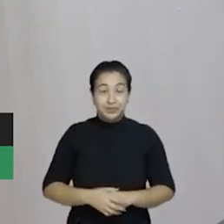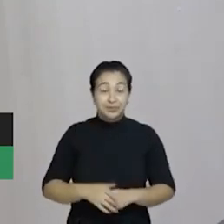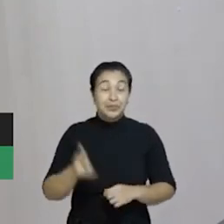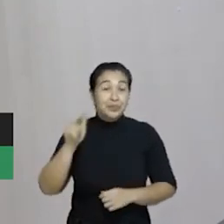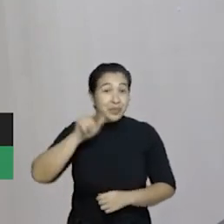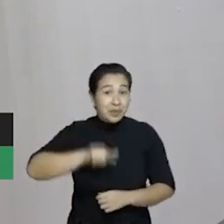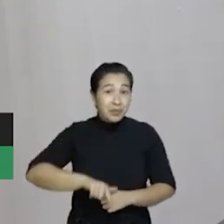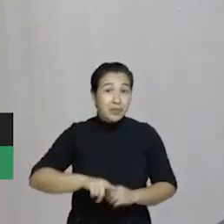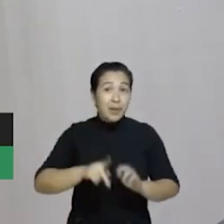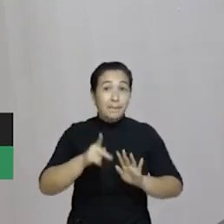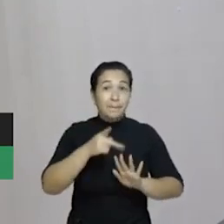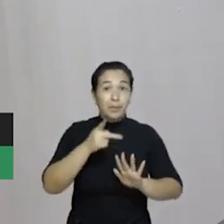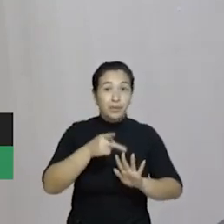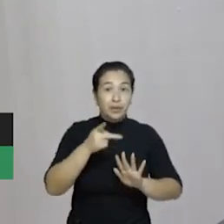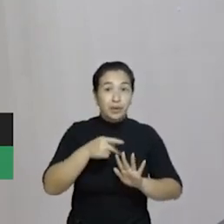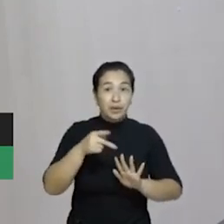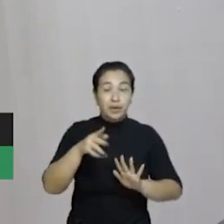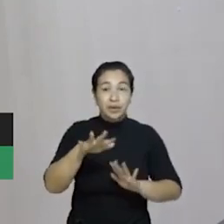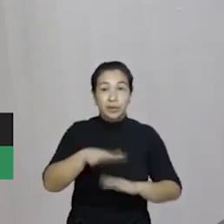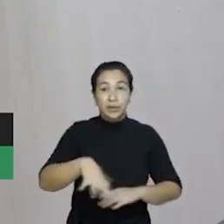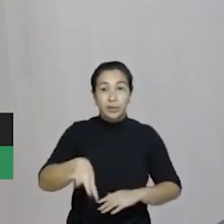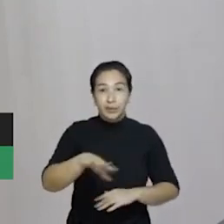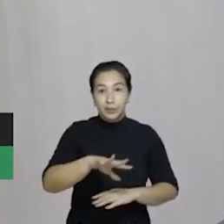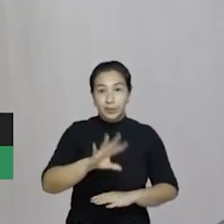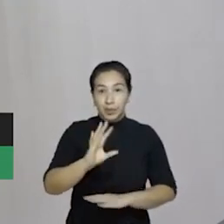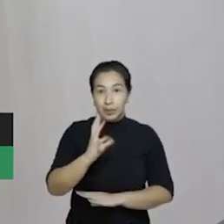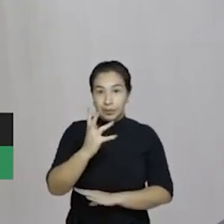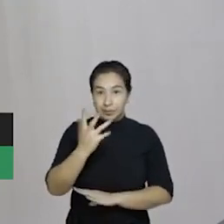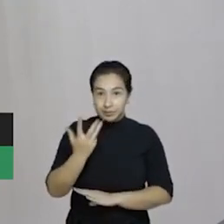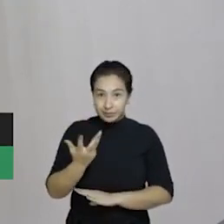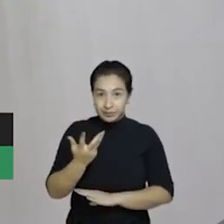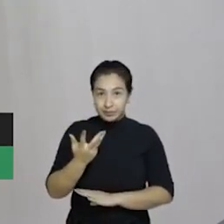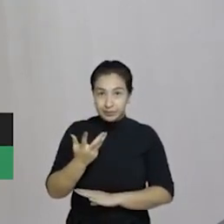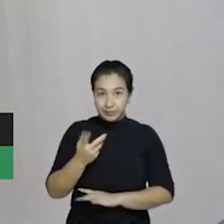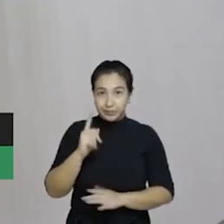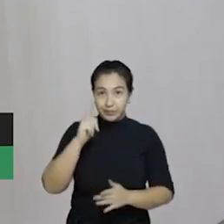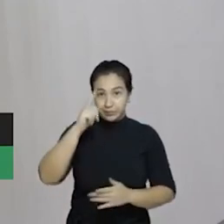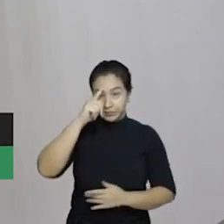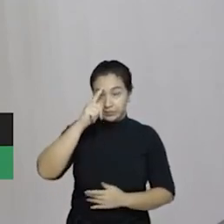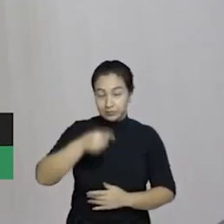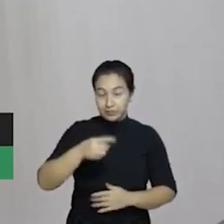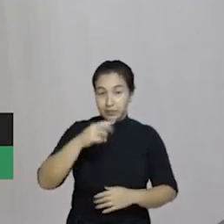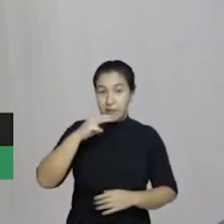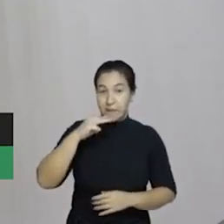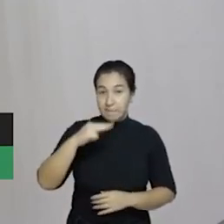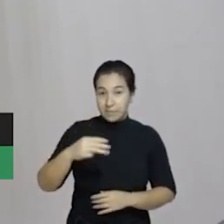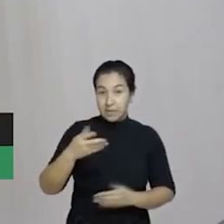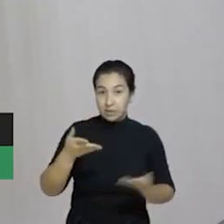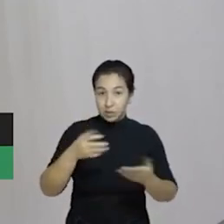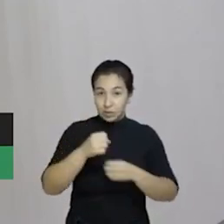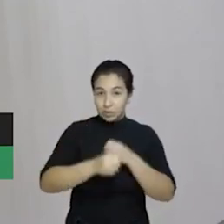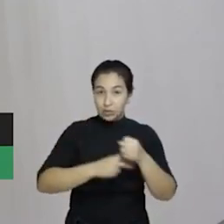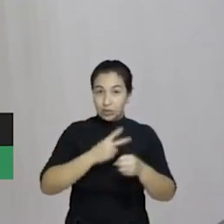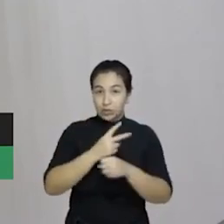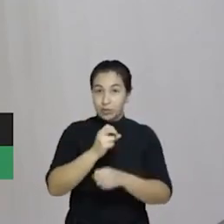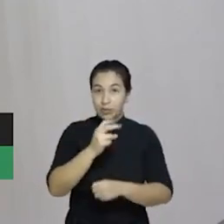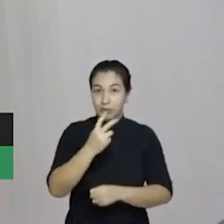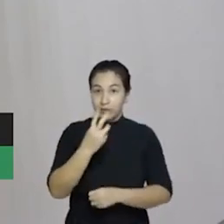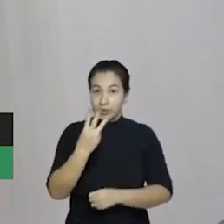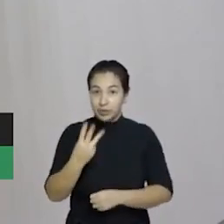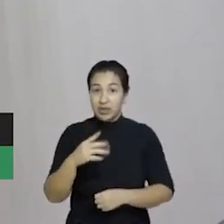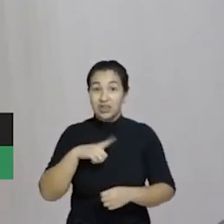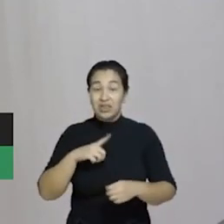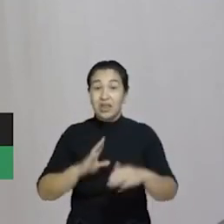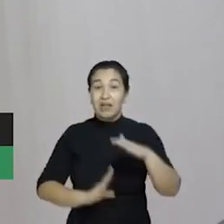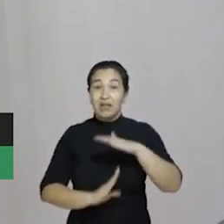ministerial do meio ambiente publicado em março desse ano estabeleceu limites para pesca de tainha